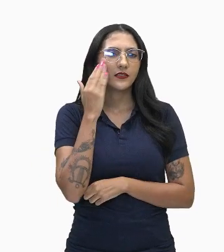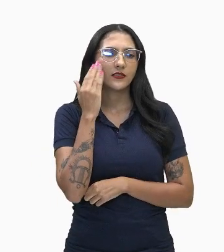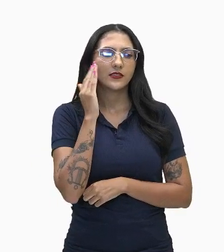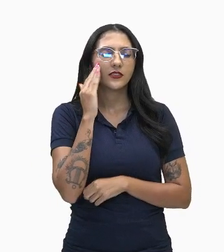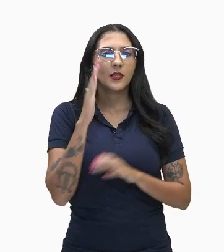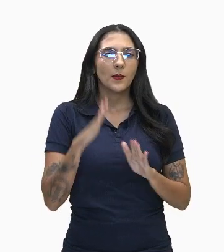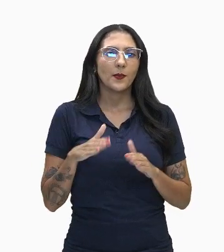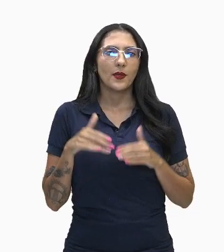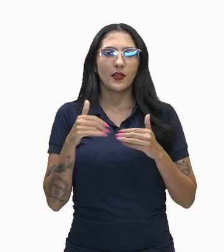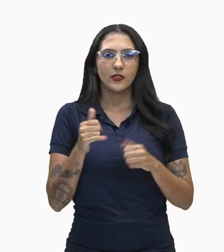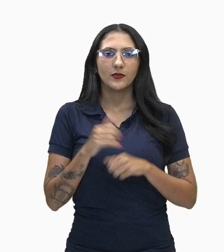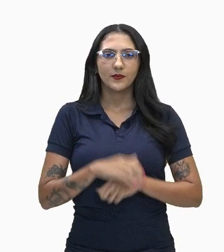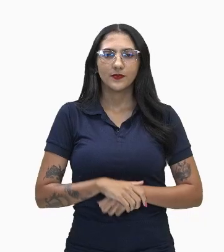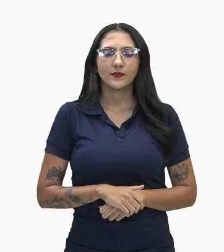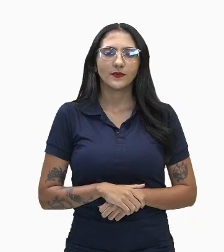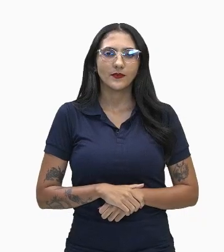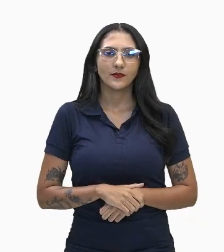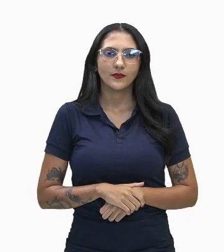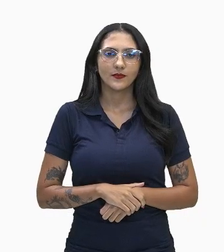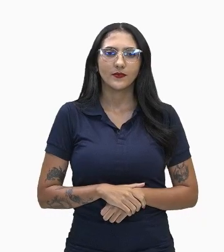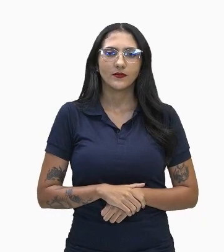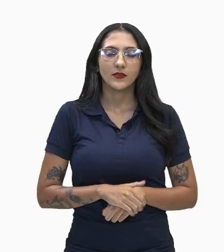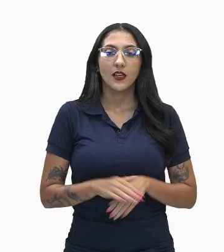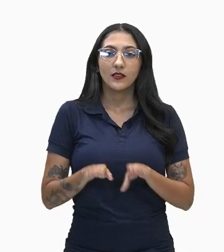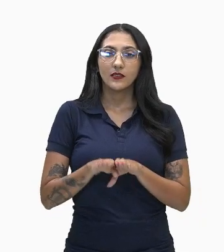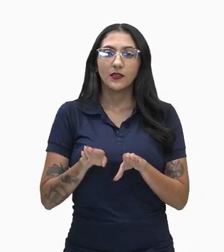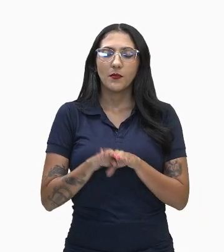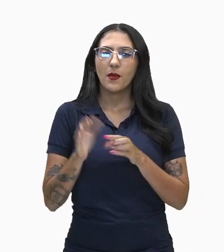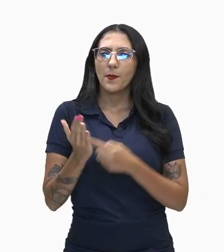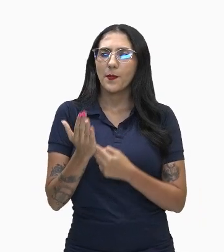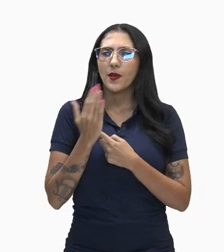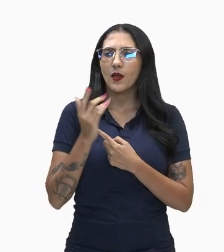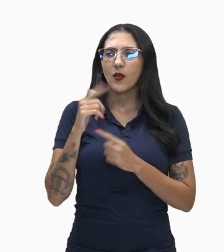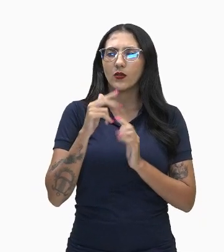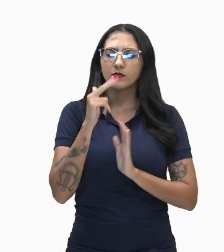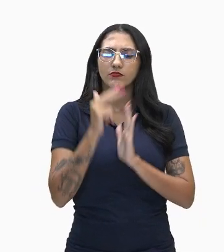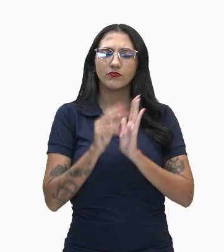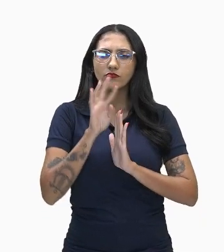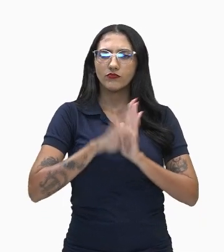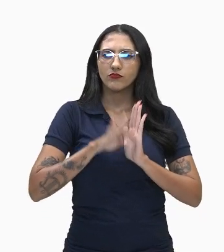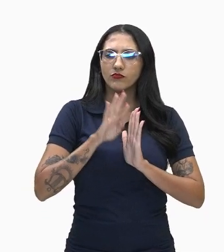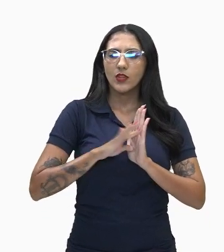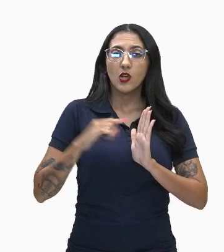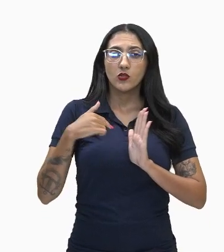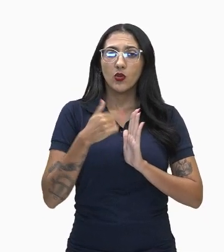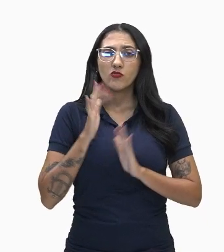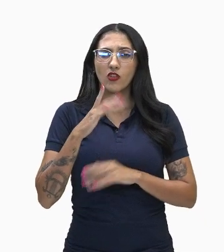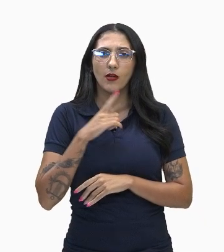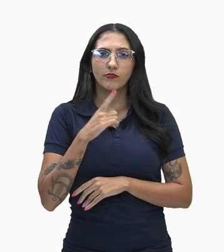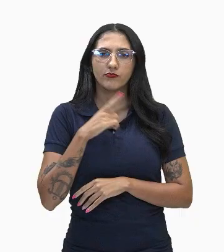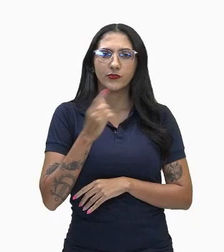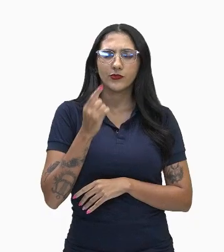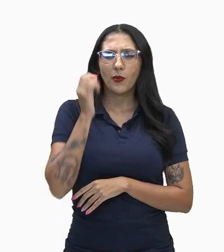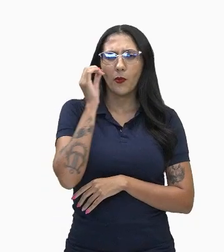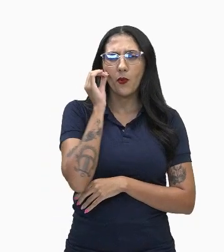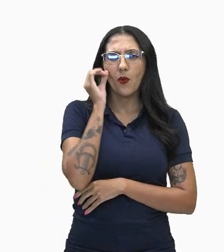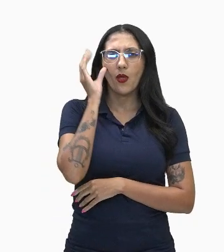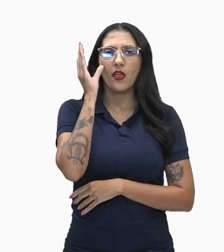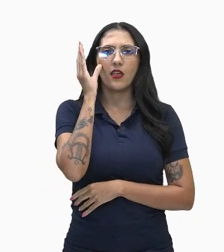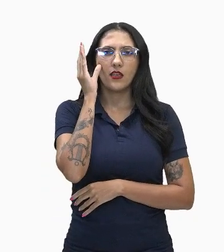e também trazer para o texto o nosso conhecimento prévio, pegar um texto e